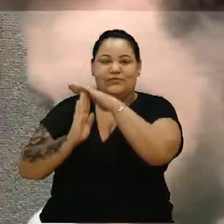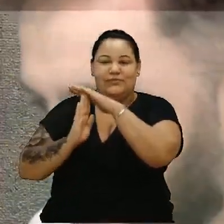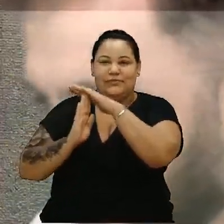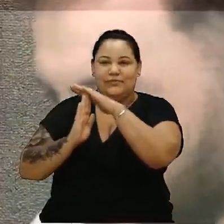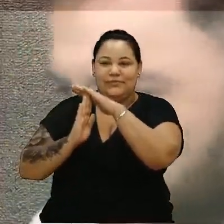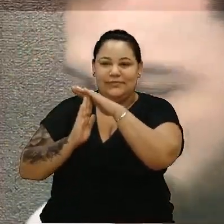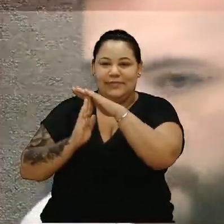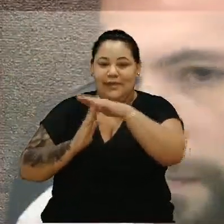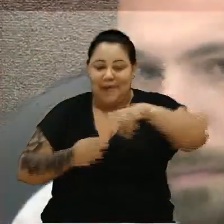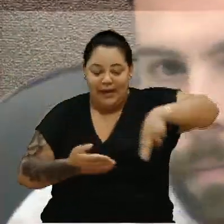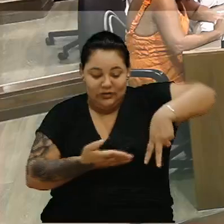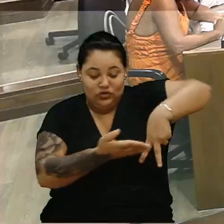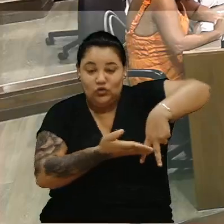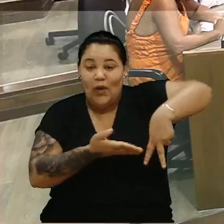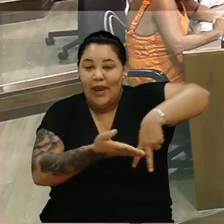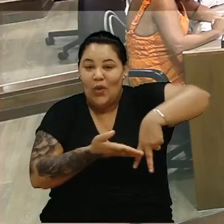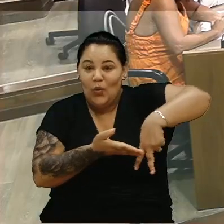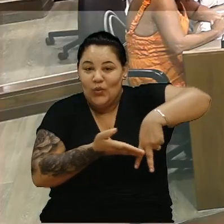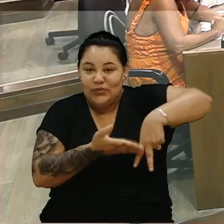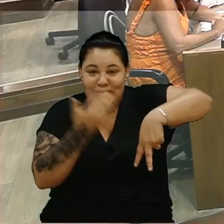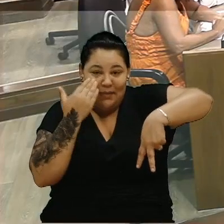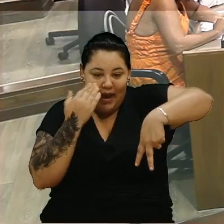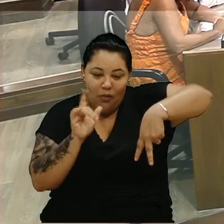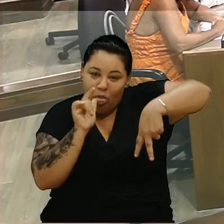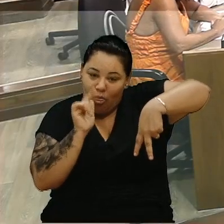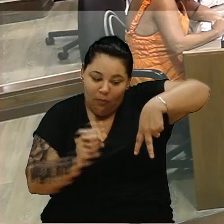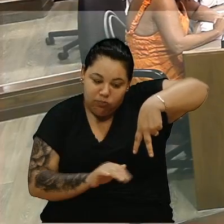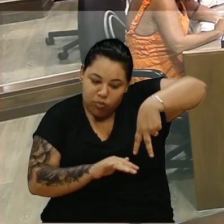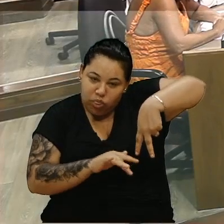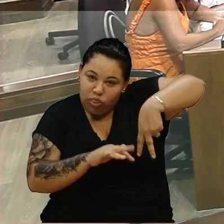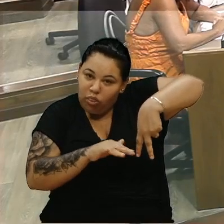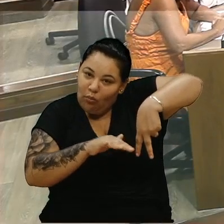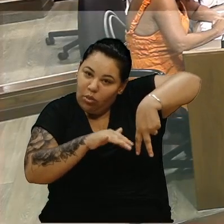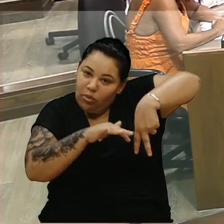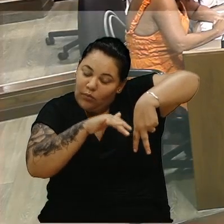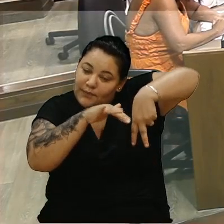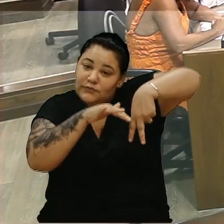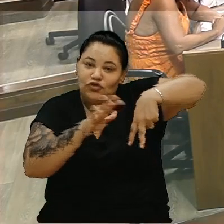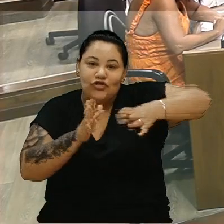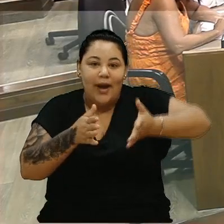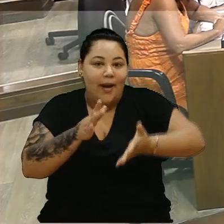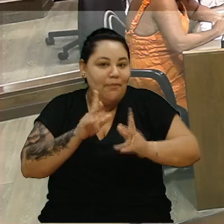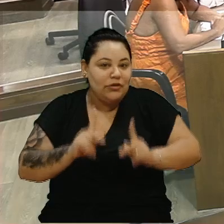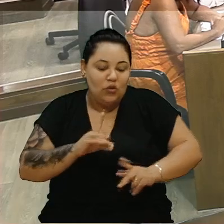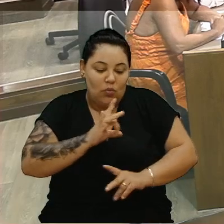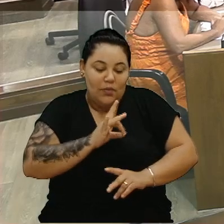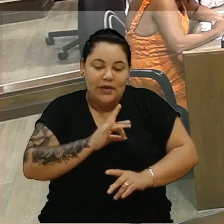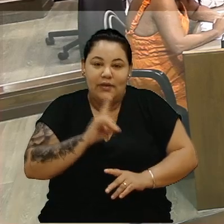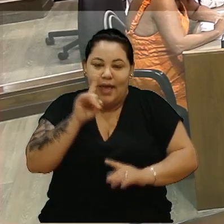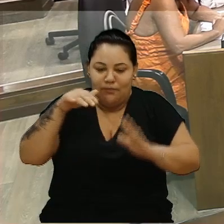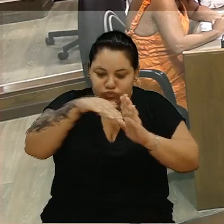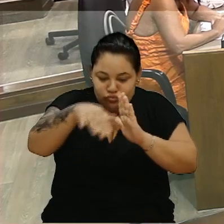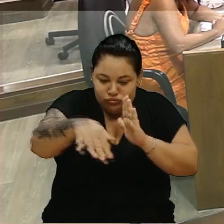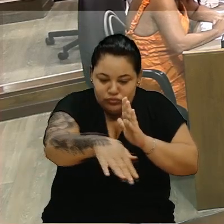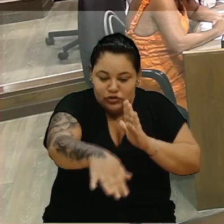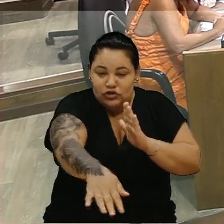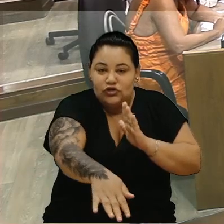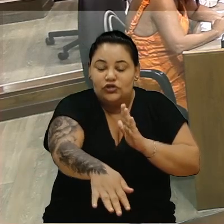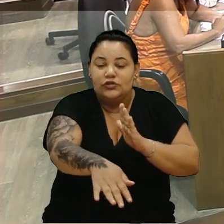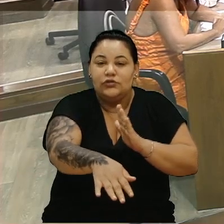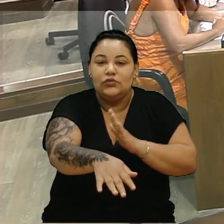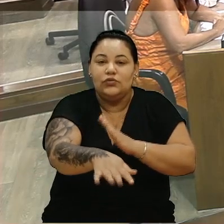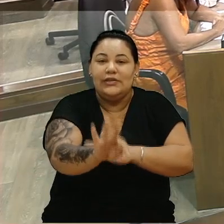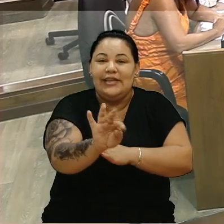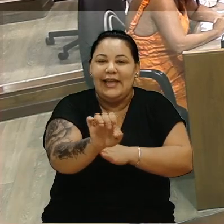das pessoas, as casas na frente da barragem. Lá embaixo, no Arroio Tega, ali onde a gente começa, ali